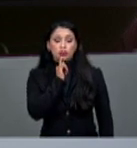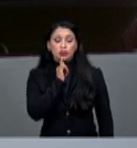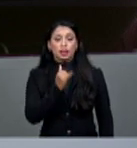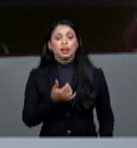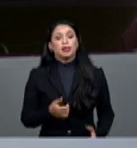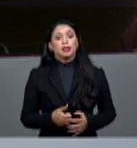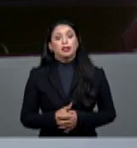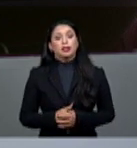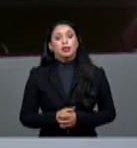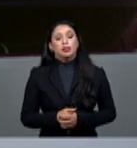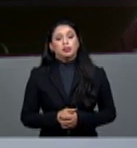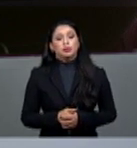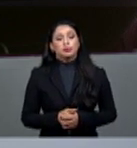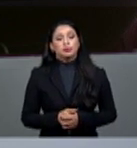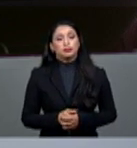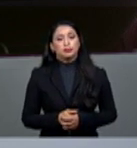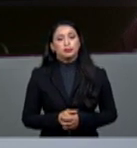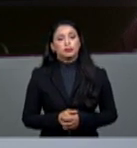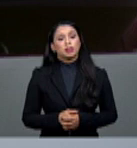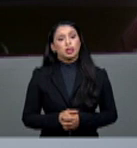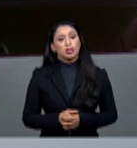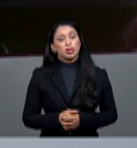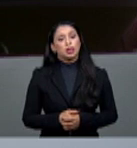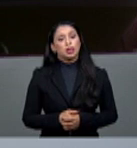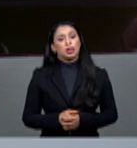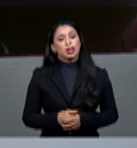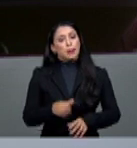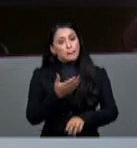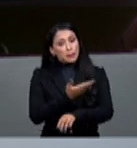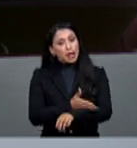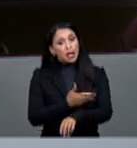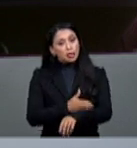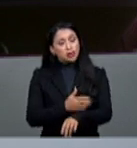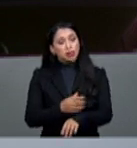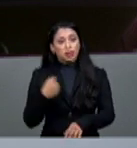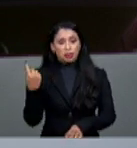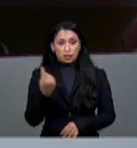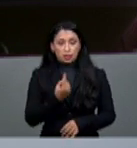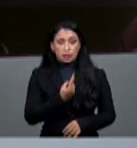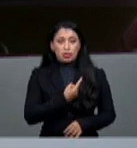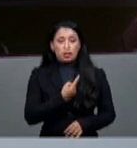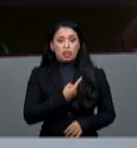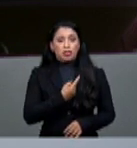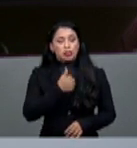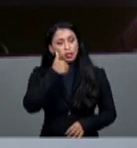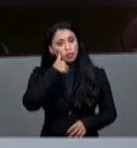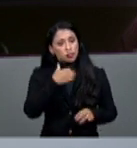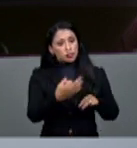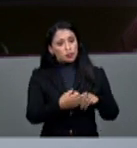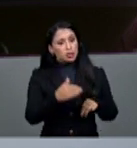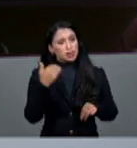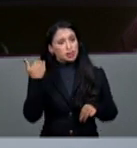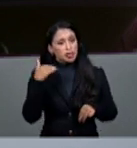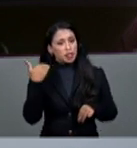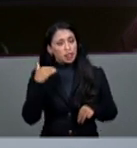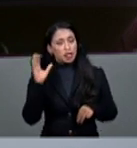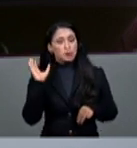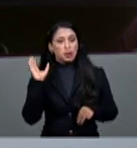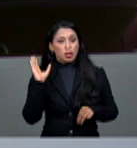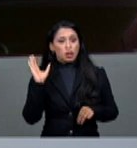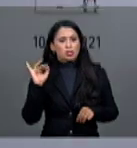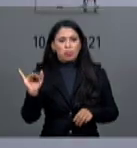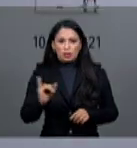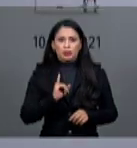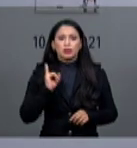traz, e algumas práticas que para nós, no Judiciário, ministra Carmen, ministra Rosa, são muito importantes, que